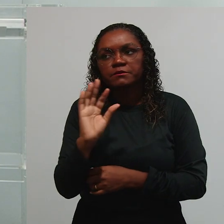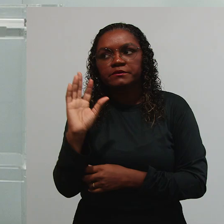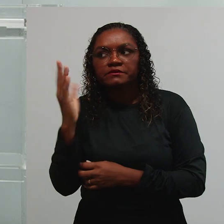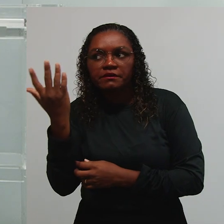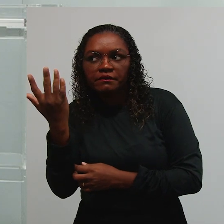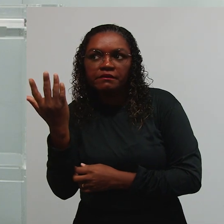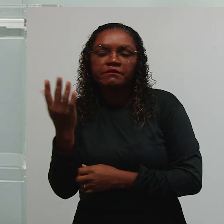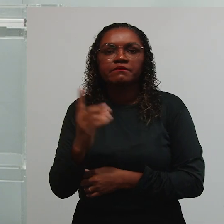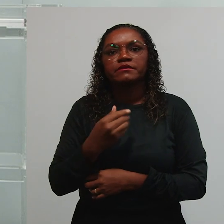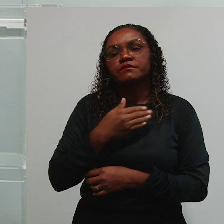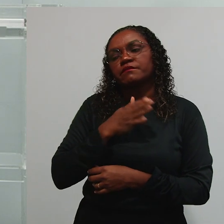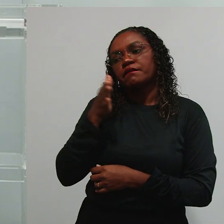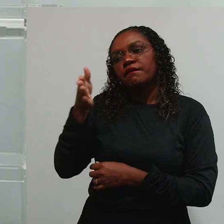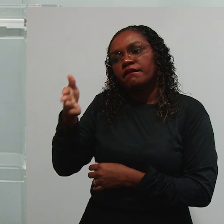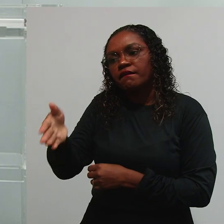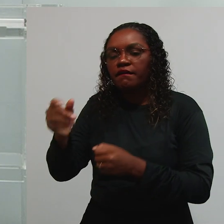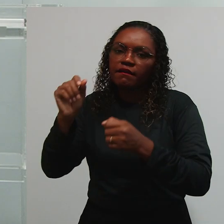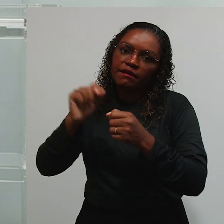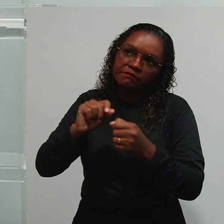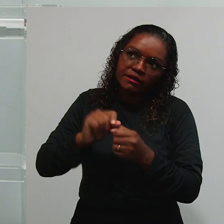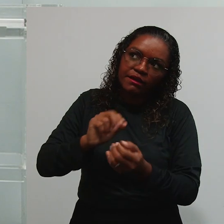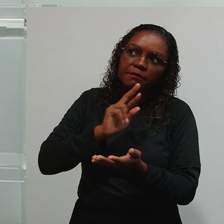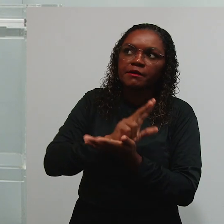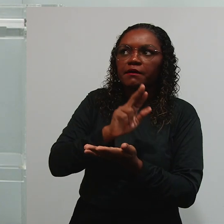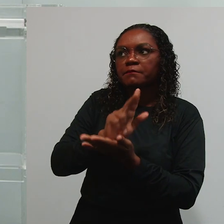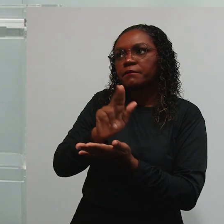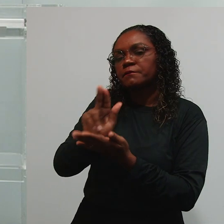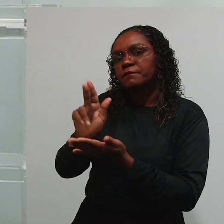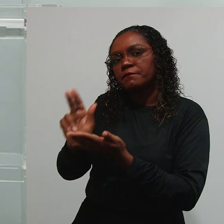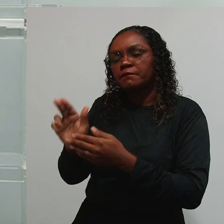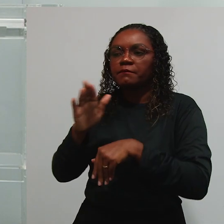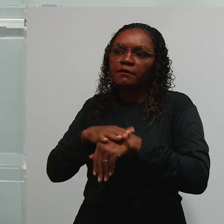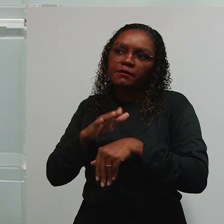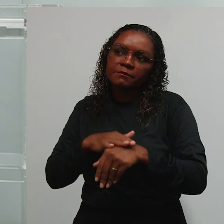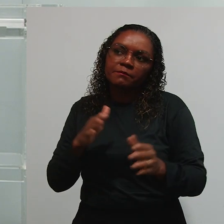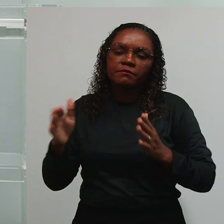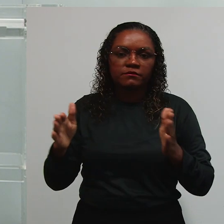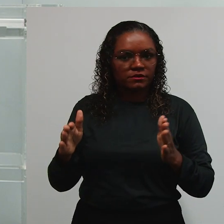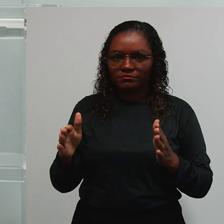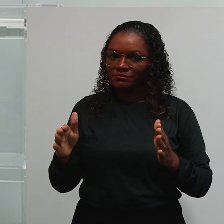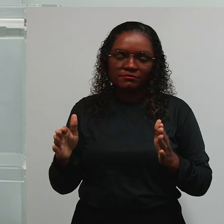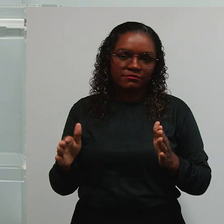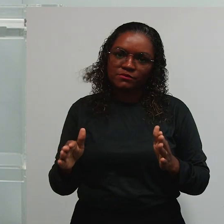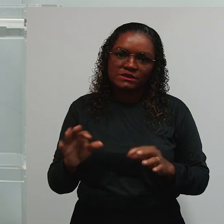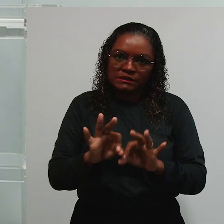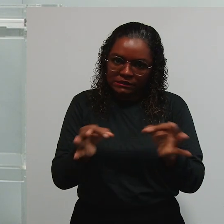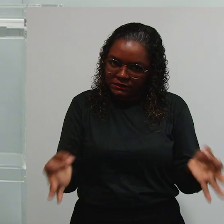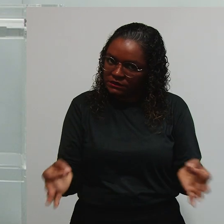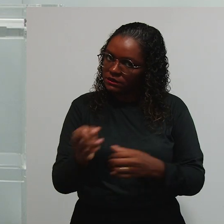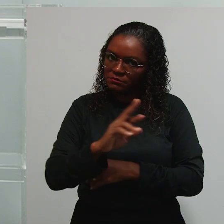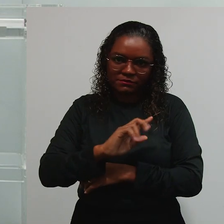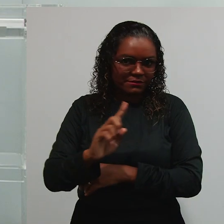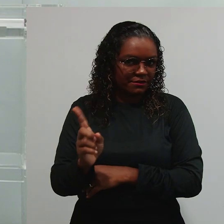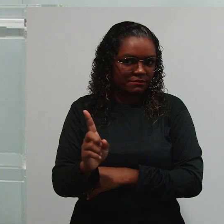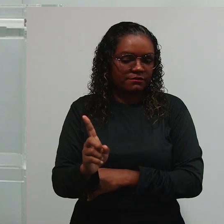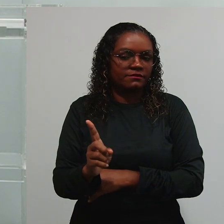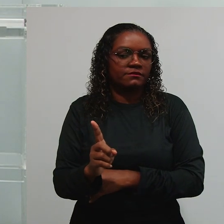no dia tal, a gente foi lá, fez isso, fez aquilo, demorou tanto tempo. Não é apenas isso. Não